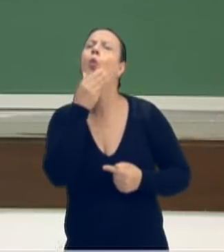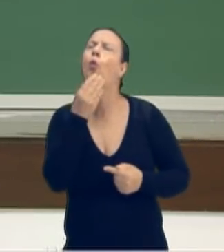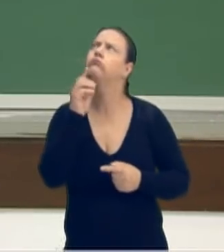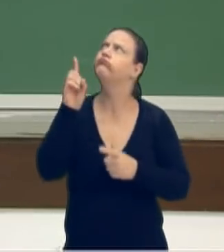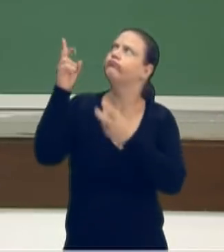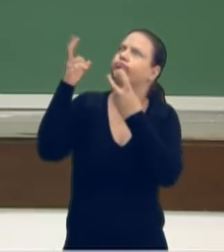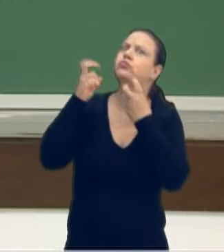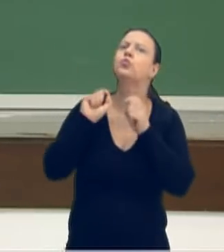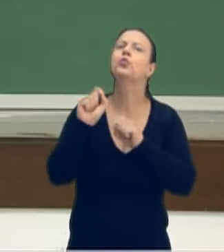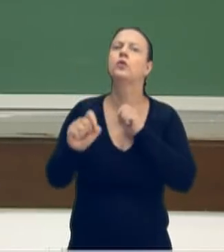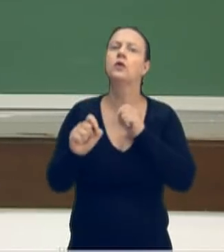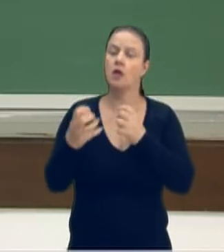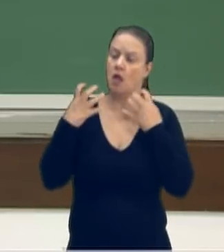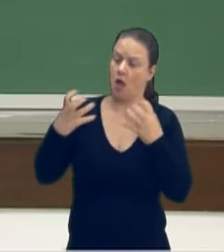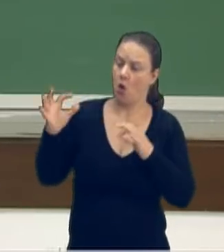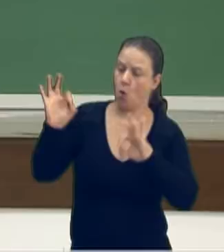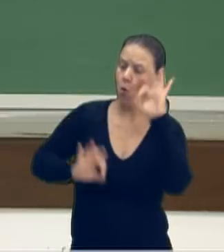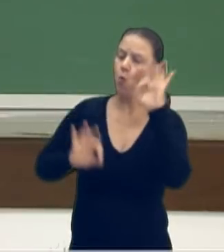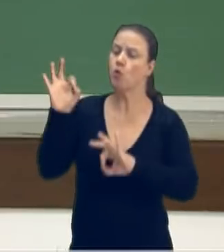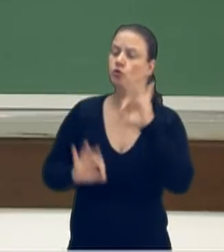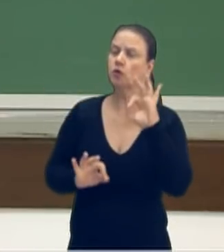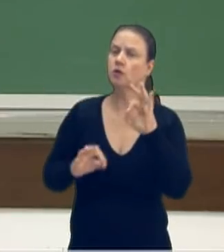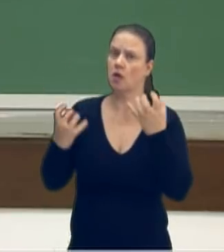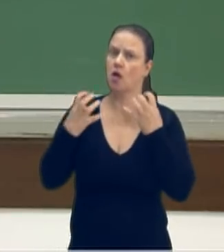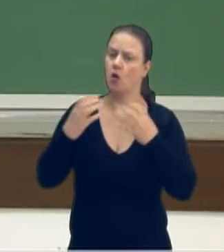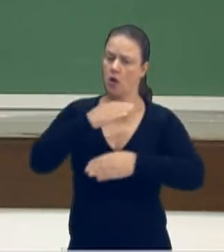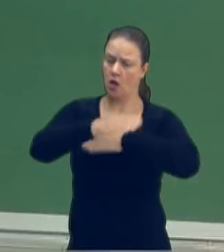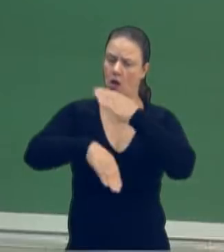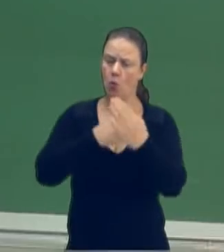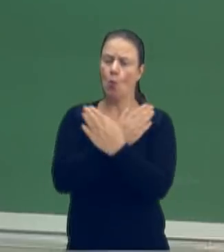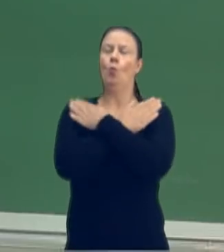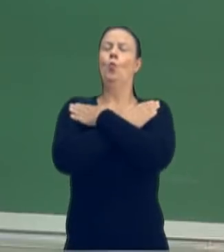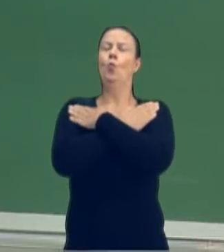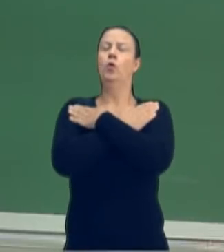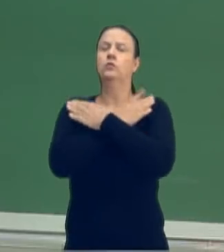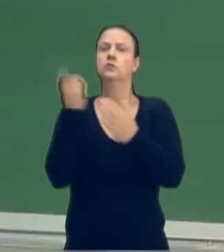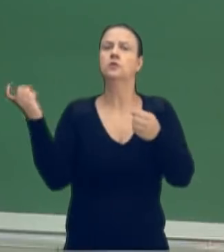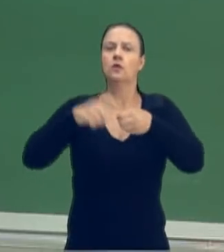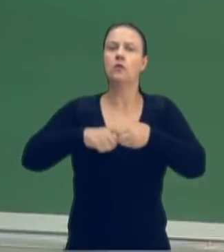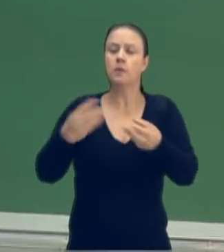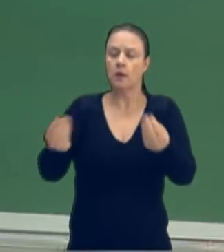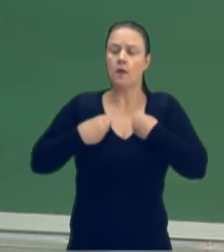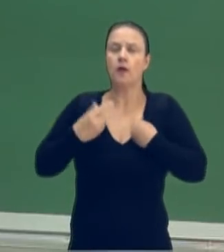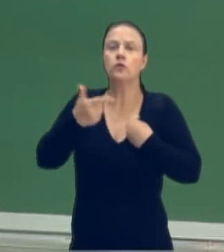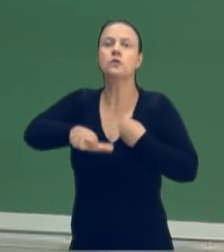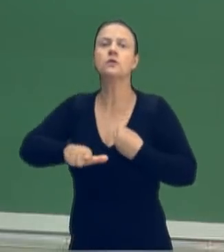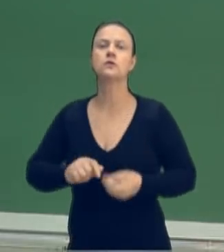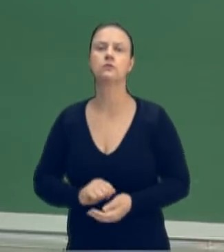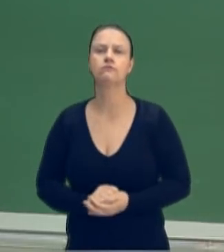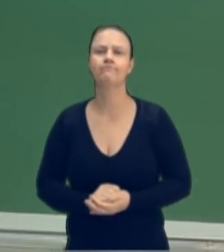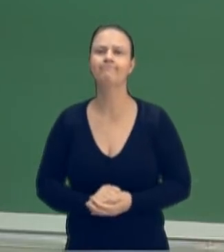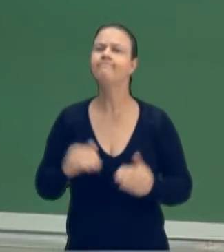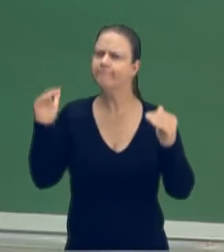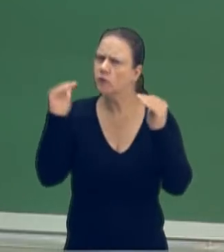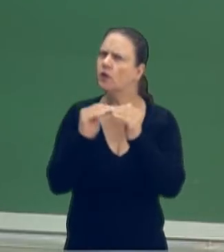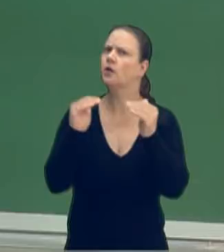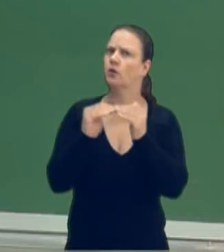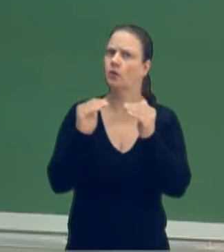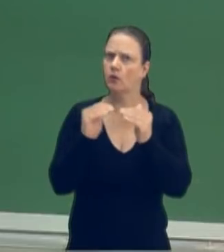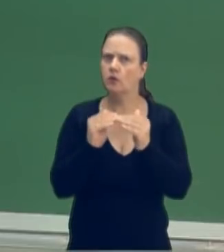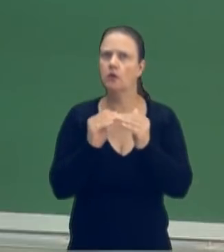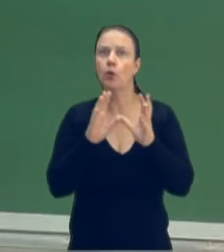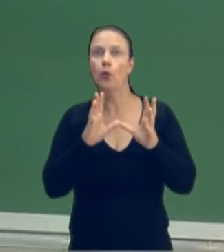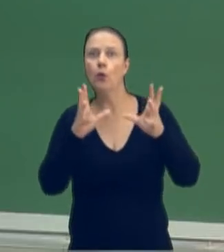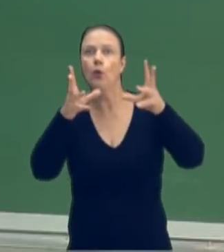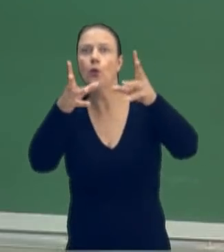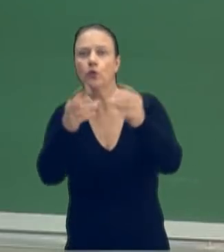projeto chamado Quero Minha Múmia, Devolve Ela. Você concorda com a proposta do egiptólogo de que todas as peças